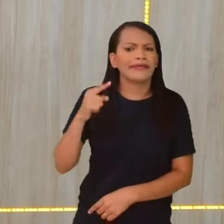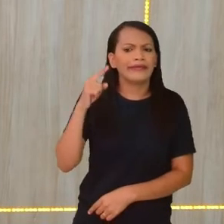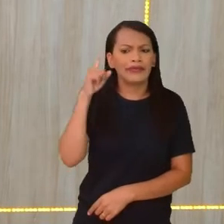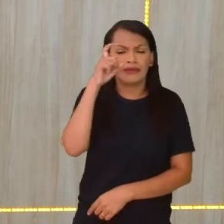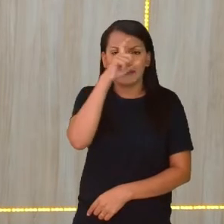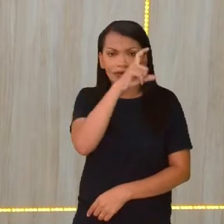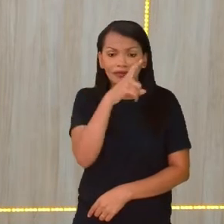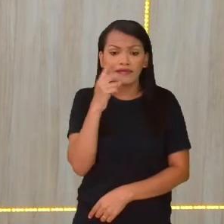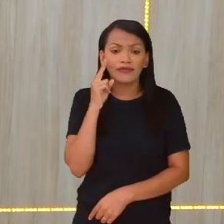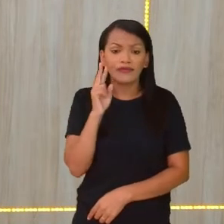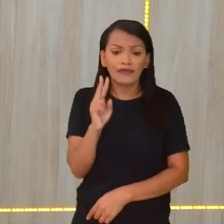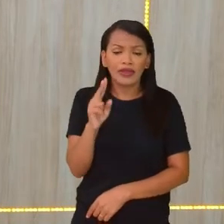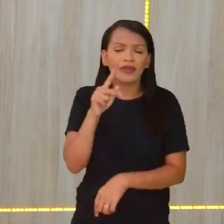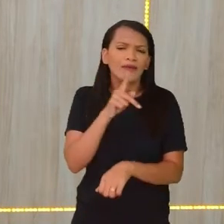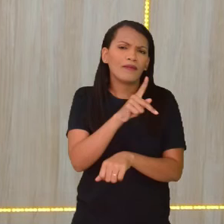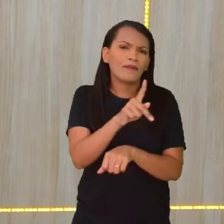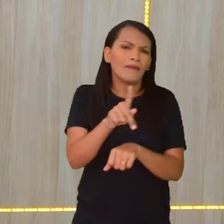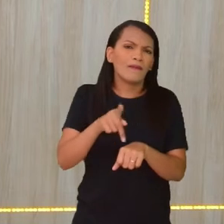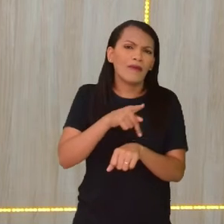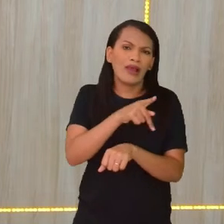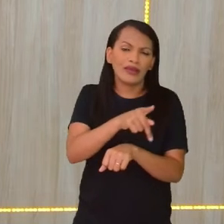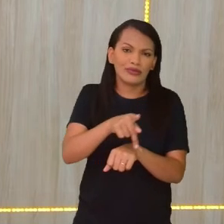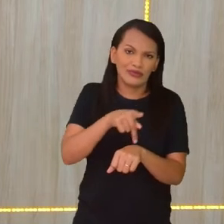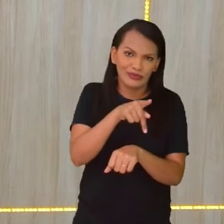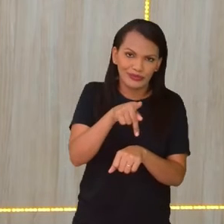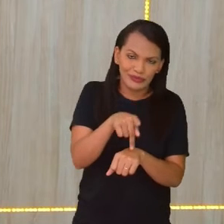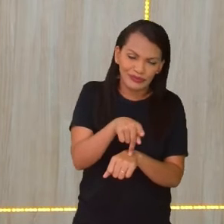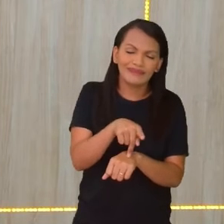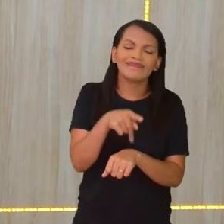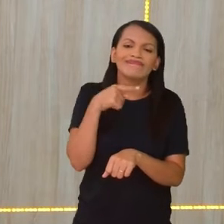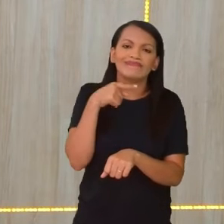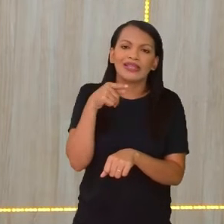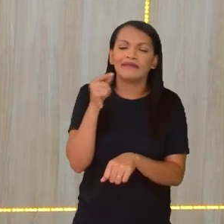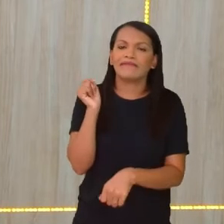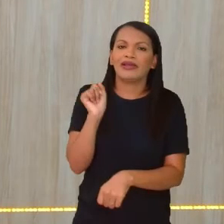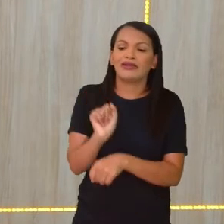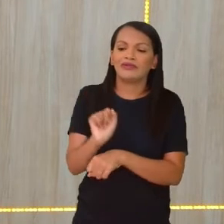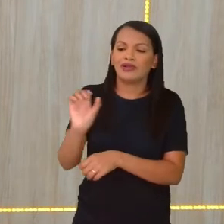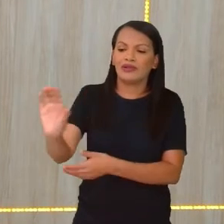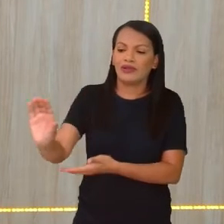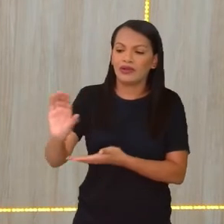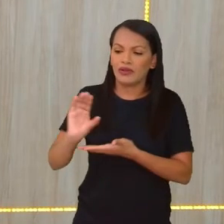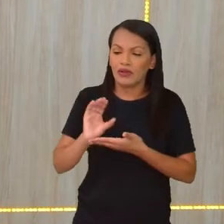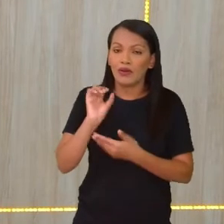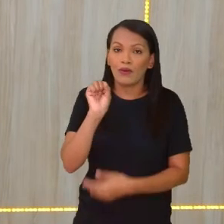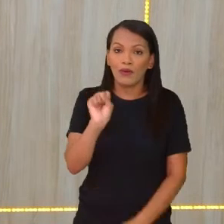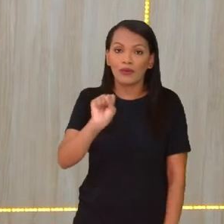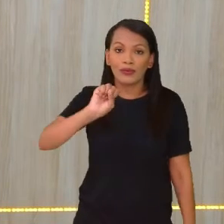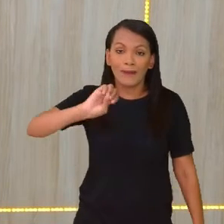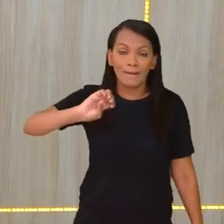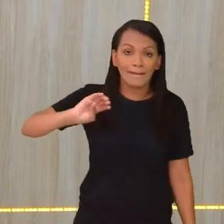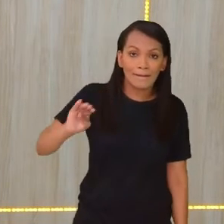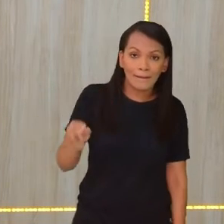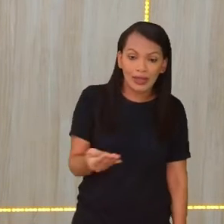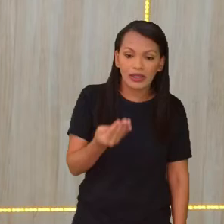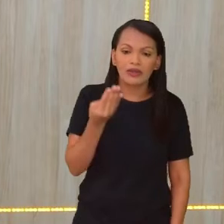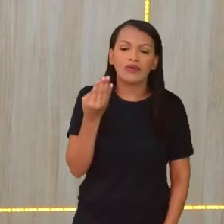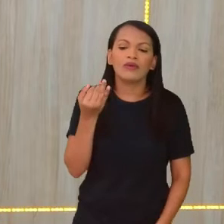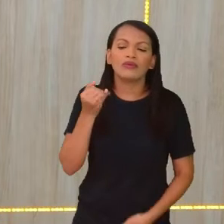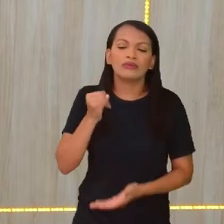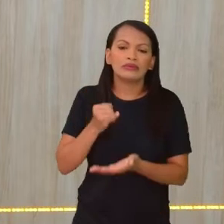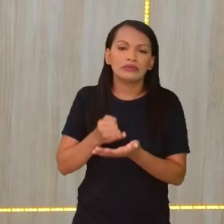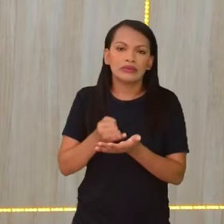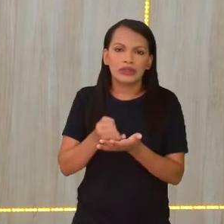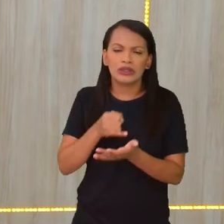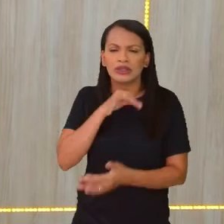país ele deixando, né, de arrecadar algo em torno de 8 bilhões em imposto, né, ou